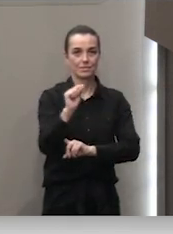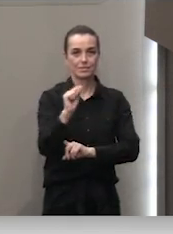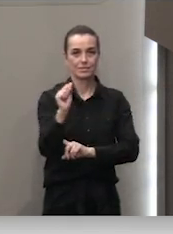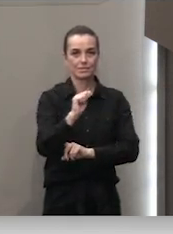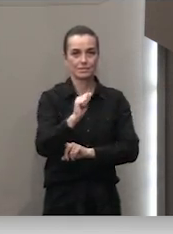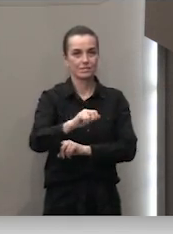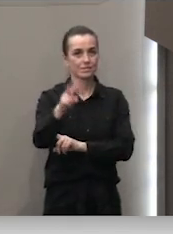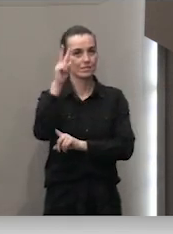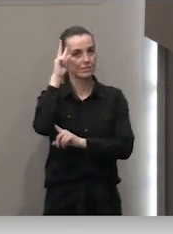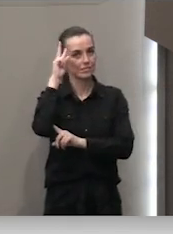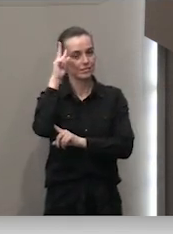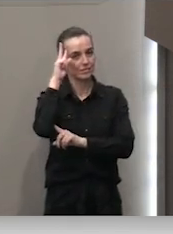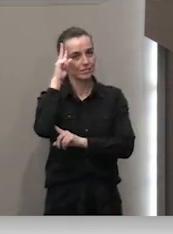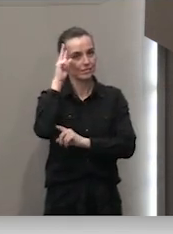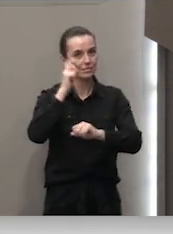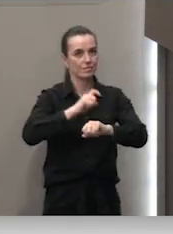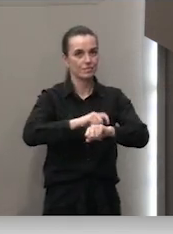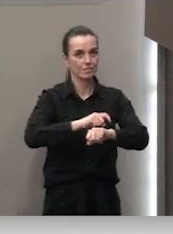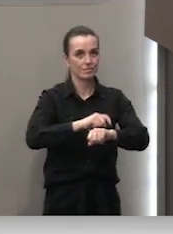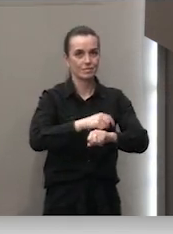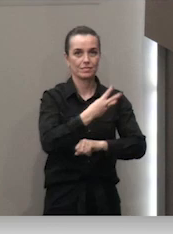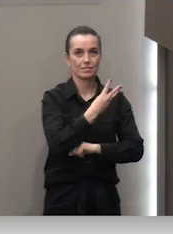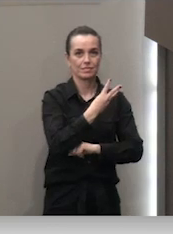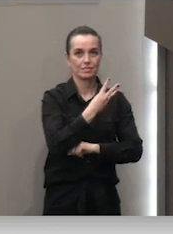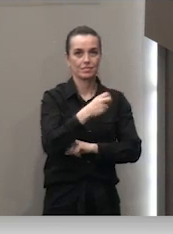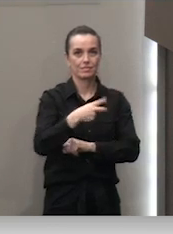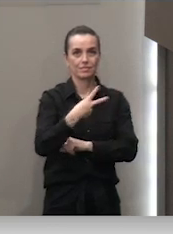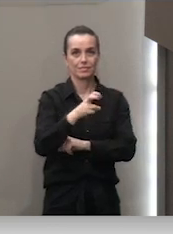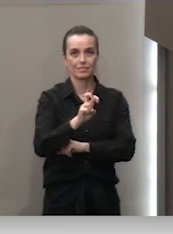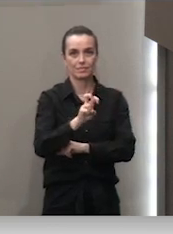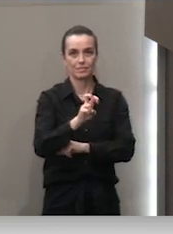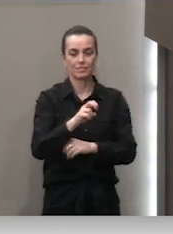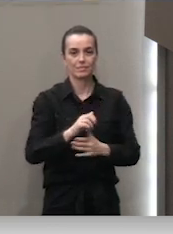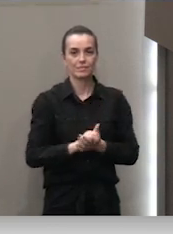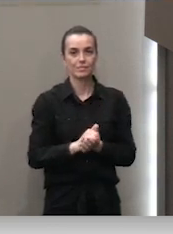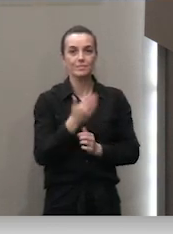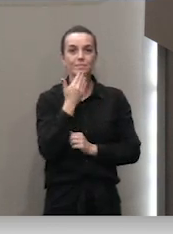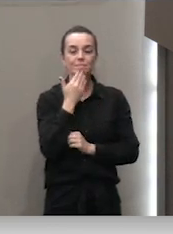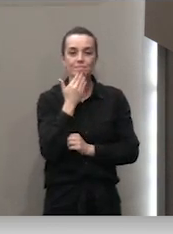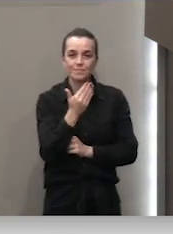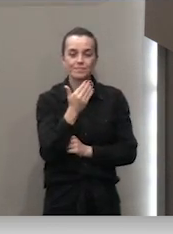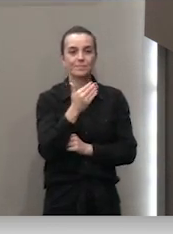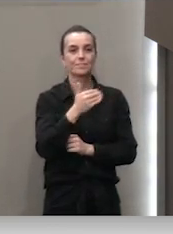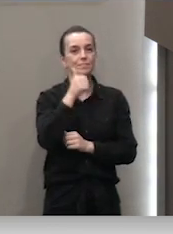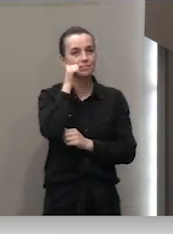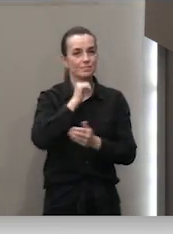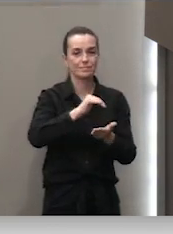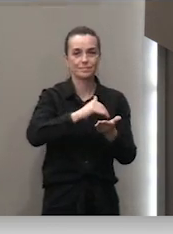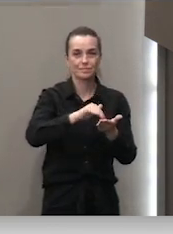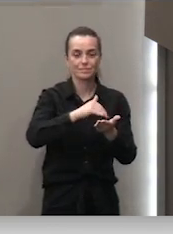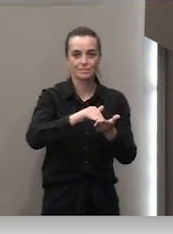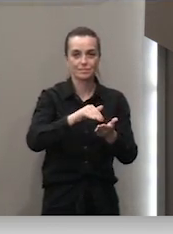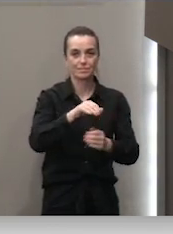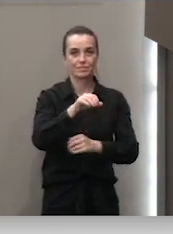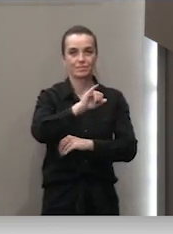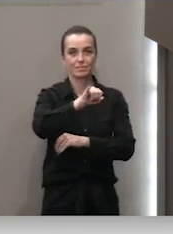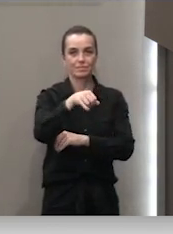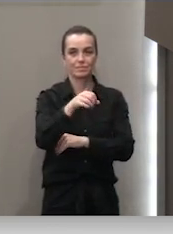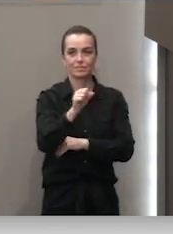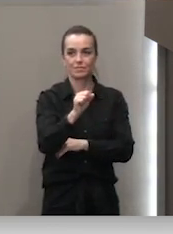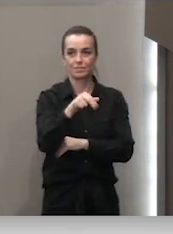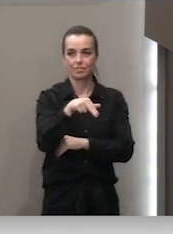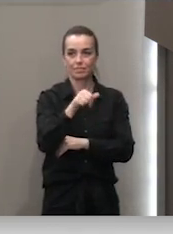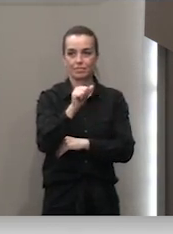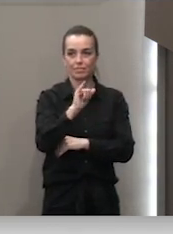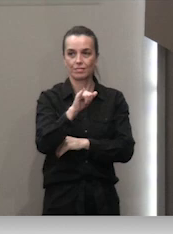segunda-feira, 15 horas 25 minutos. Solicito à secretária Janaína Portela que faça